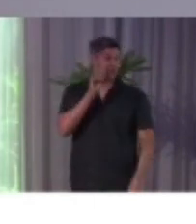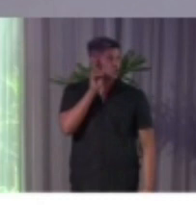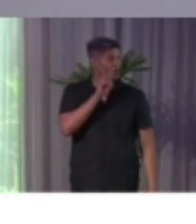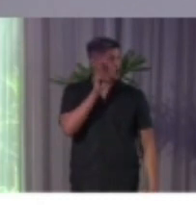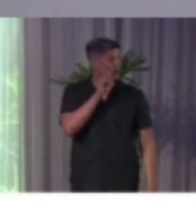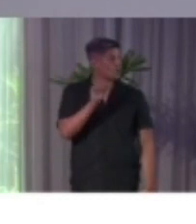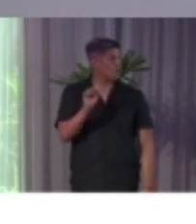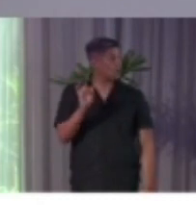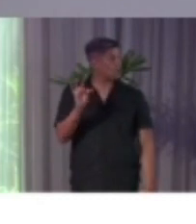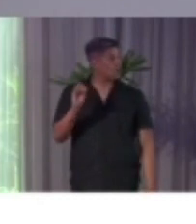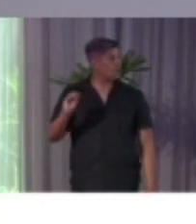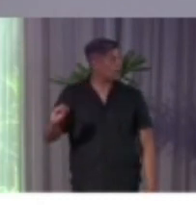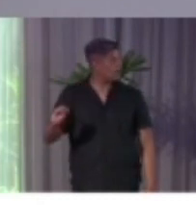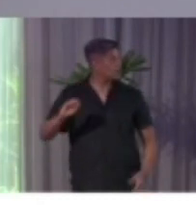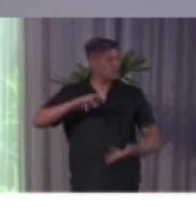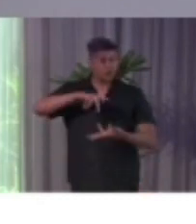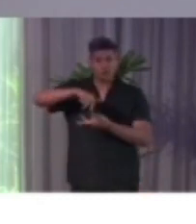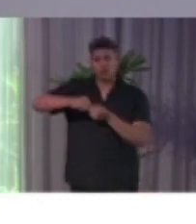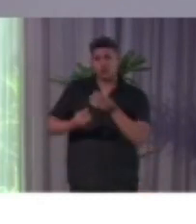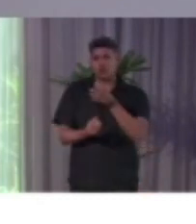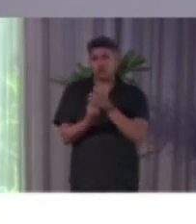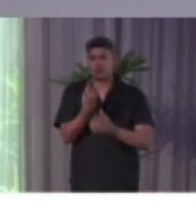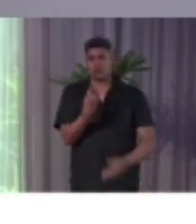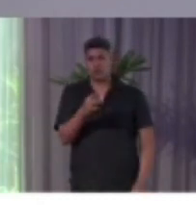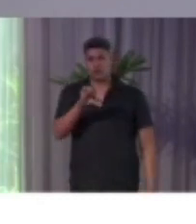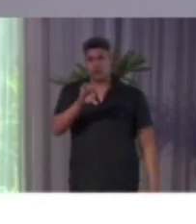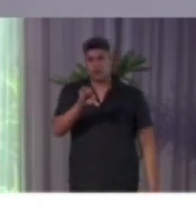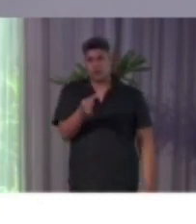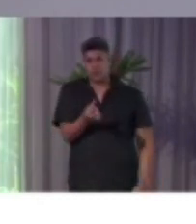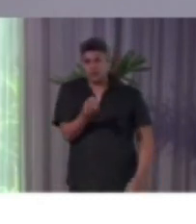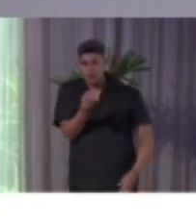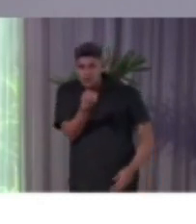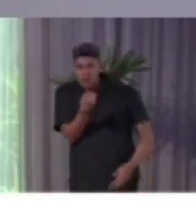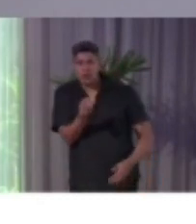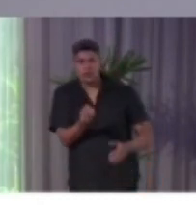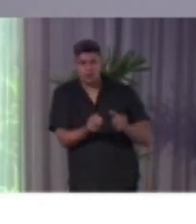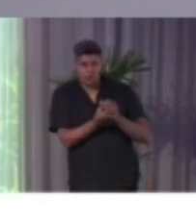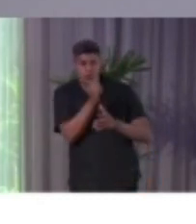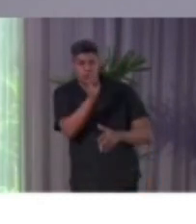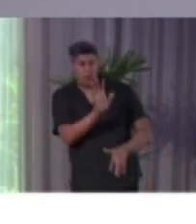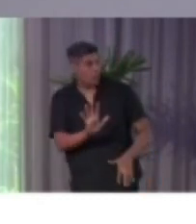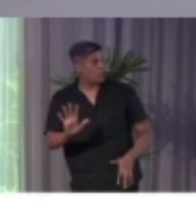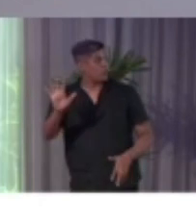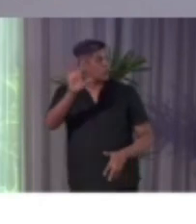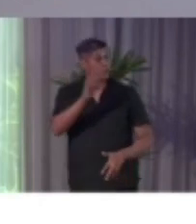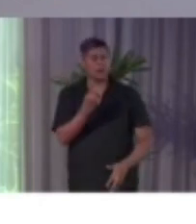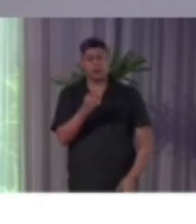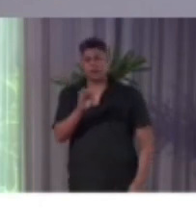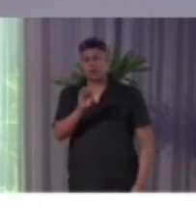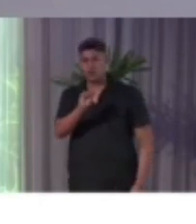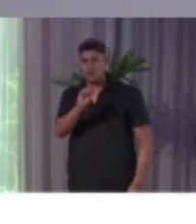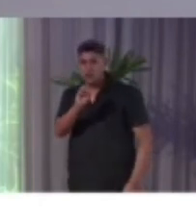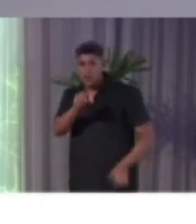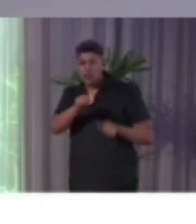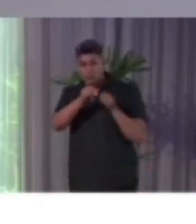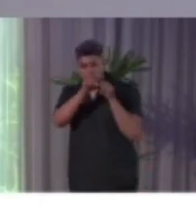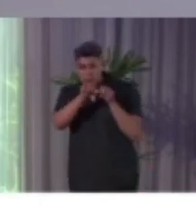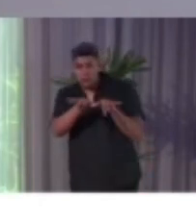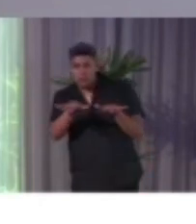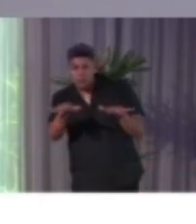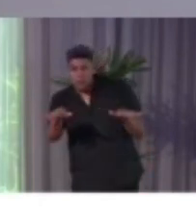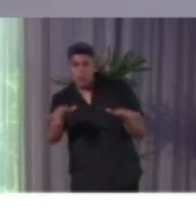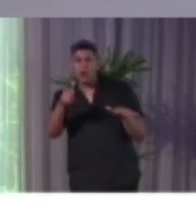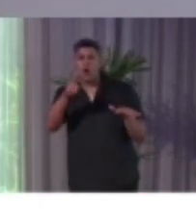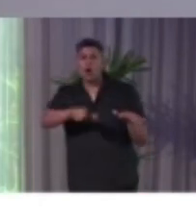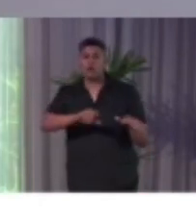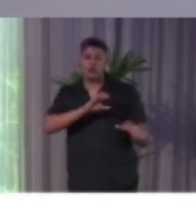quando ela surgiu nos Estados Unidos e na Europa. Em 80 ela se expandiu com a criação dos primeiros programas formais no